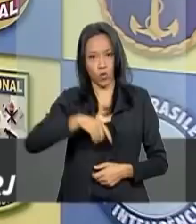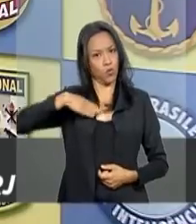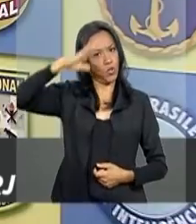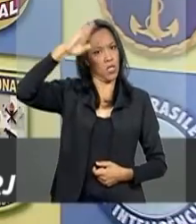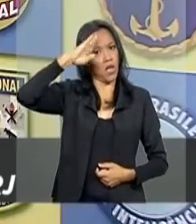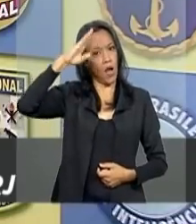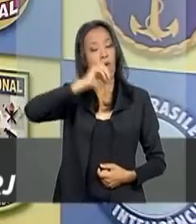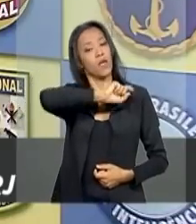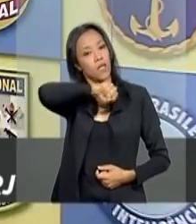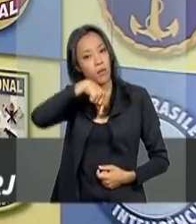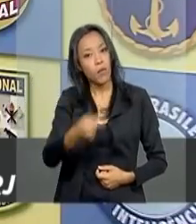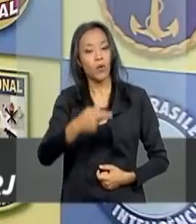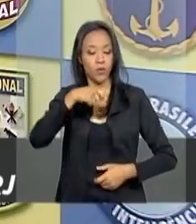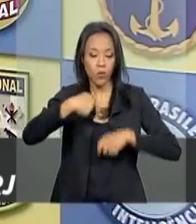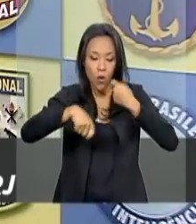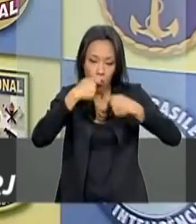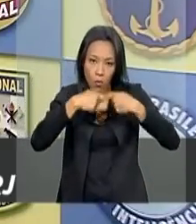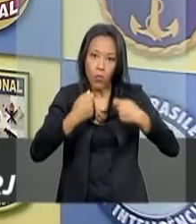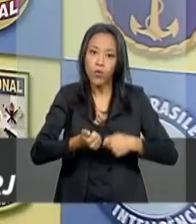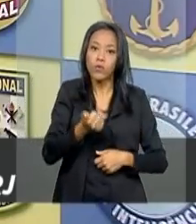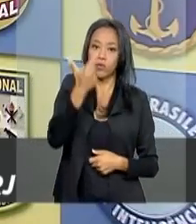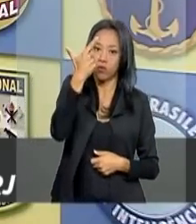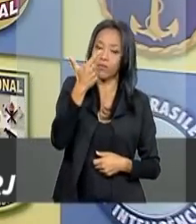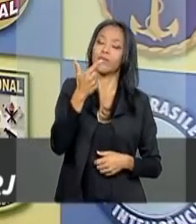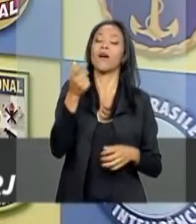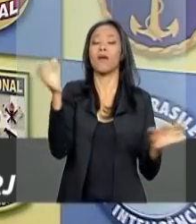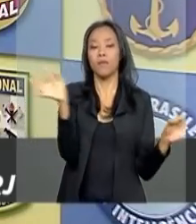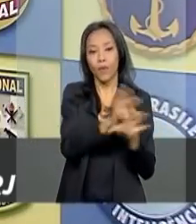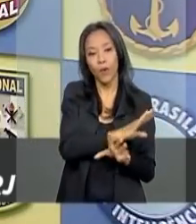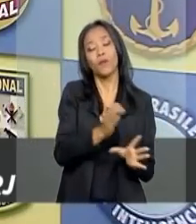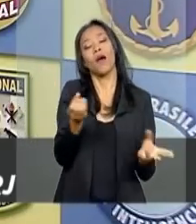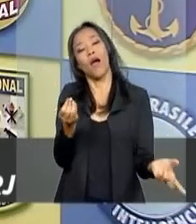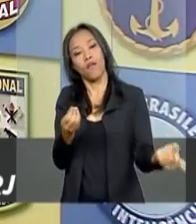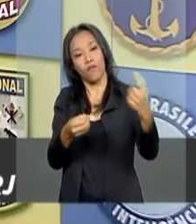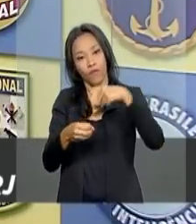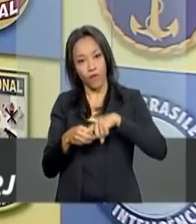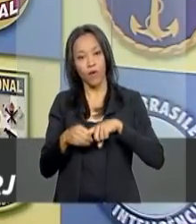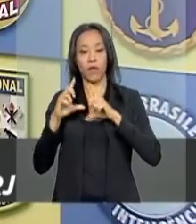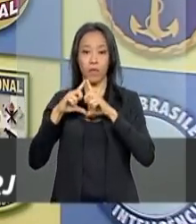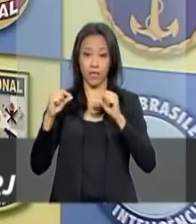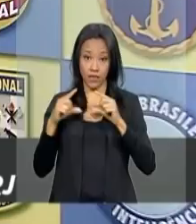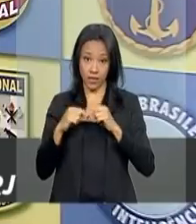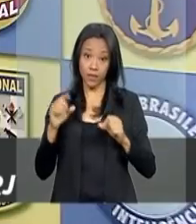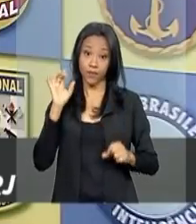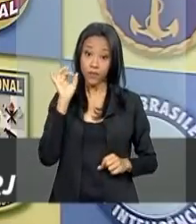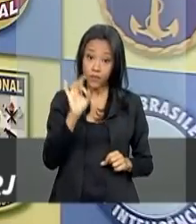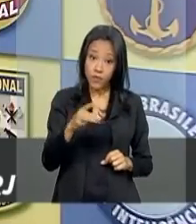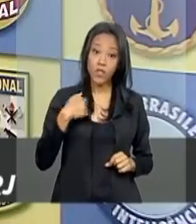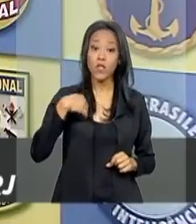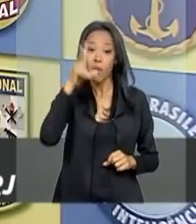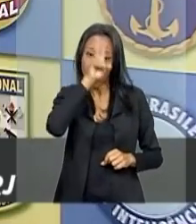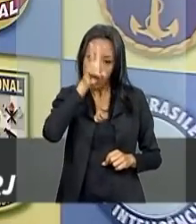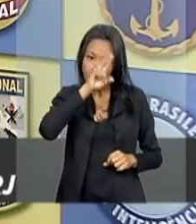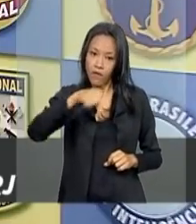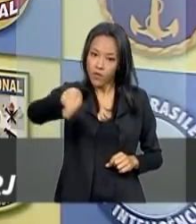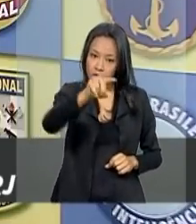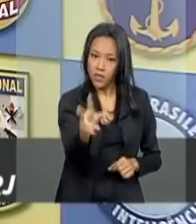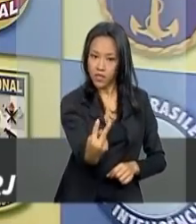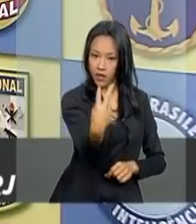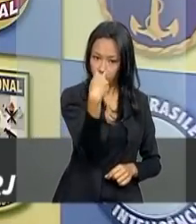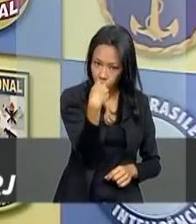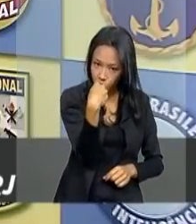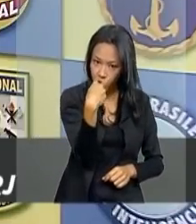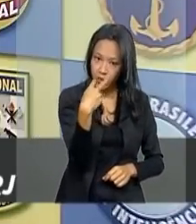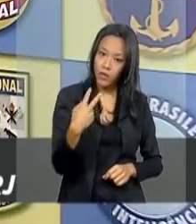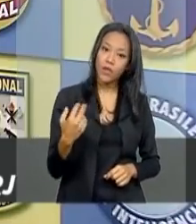só depois desse almoço o presidente michel temer e deve retornar a brasília só para recordar que ele está nos assistindo o